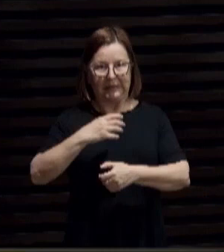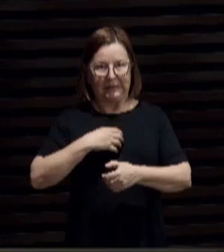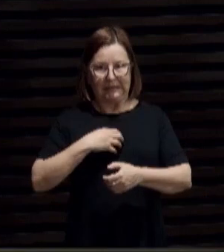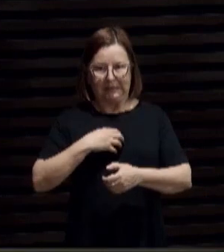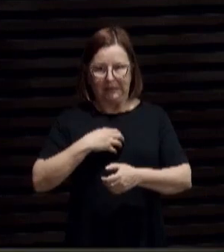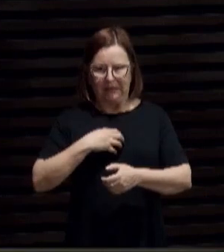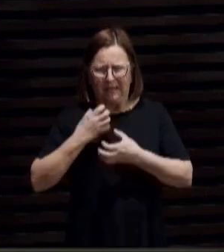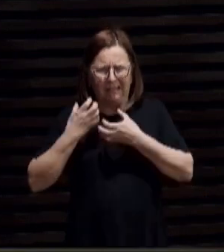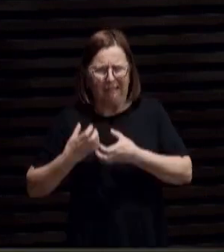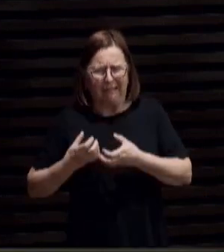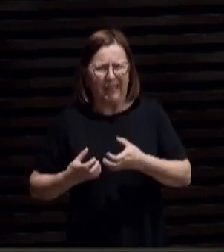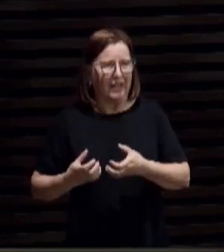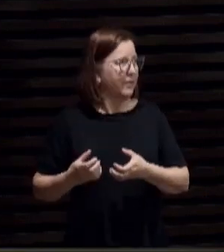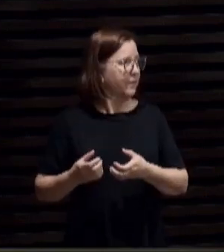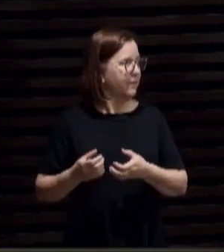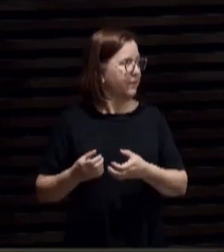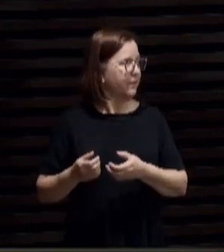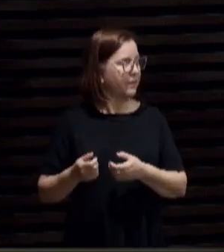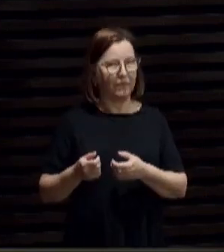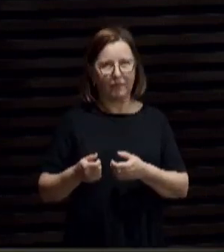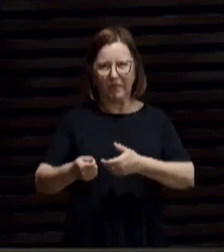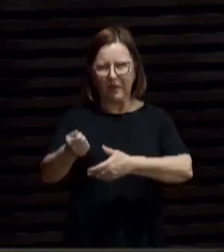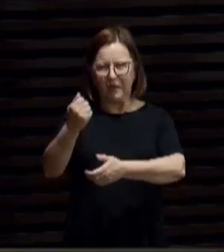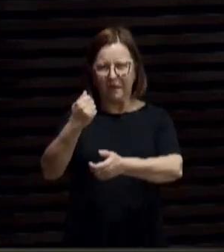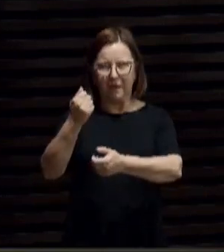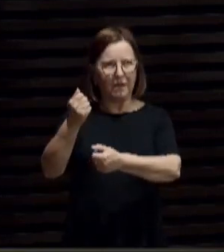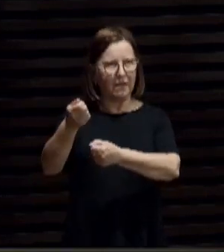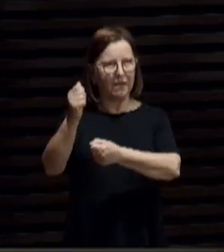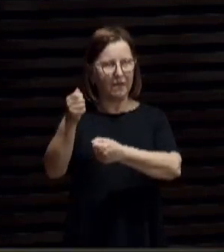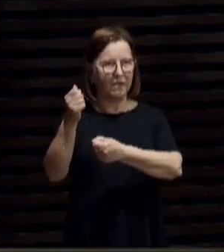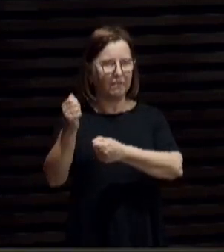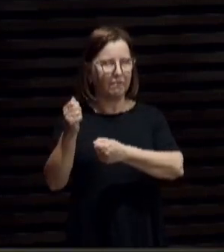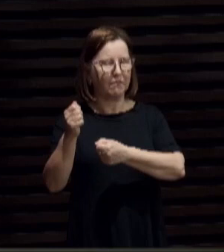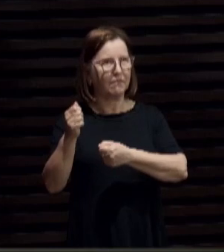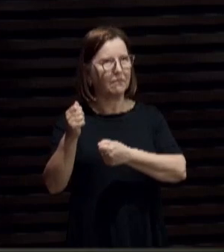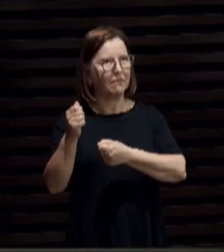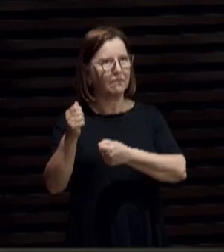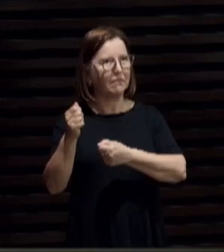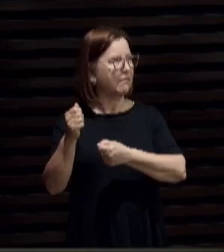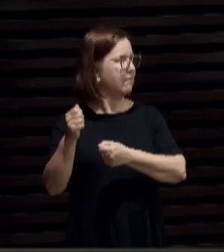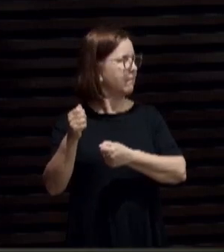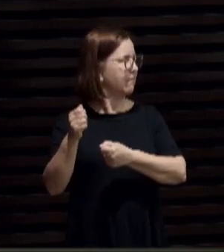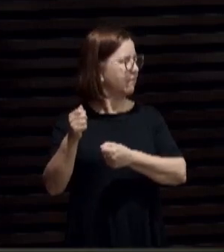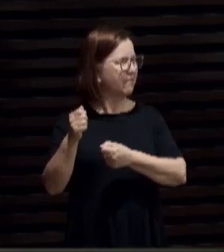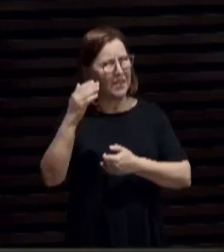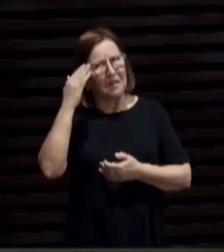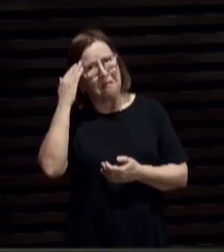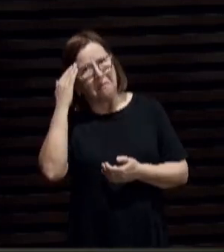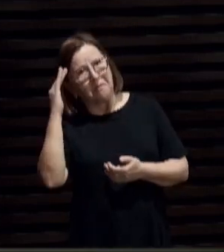a fisgada e trabalhei mais ou menos Para não